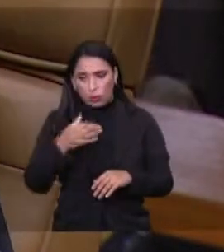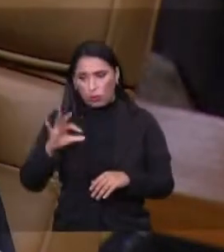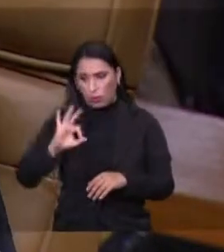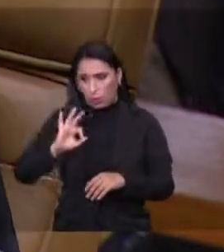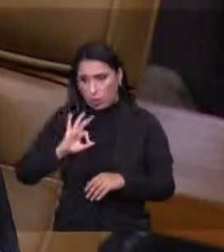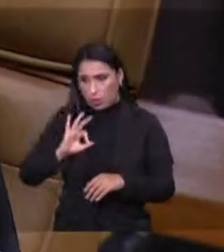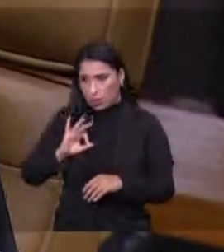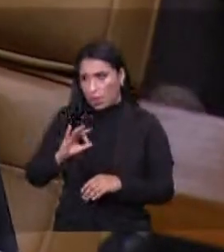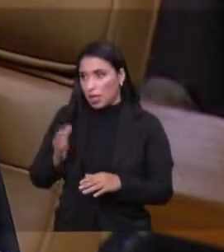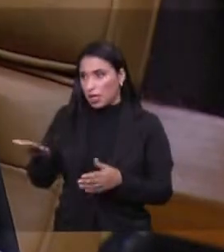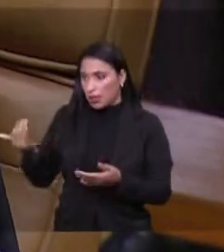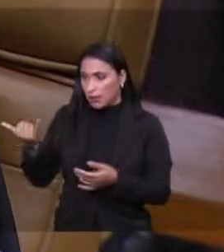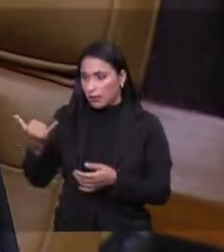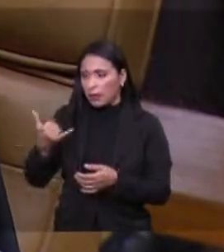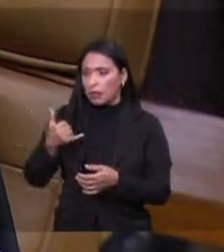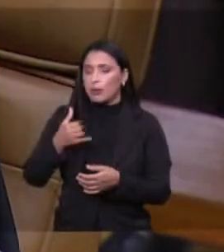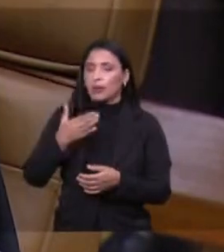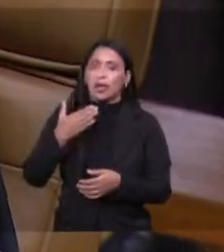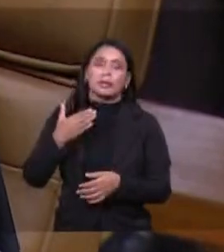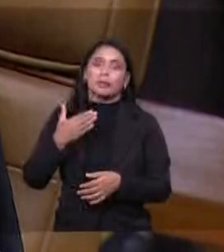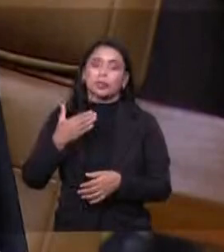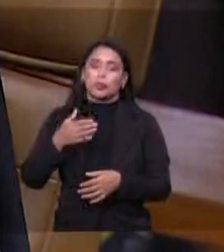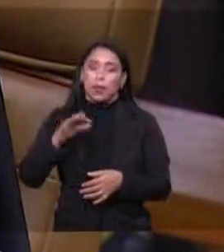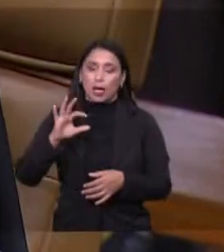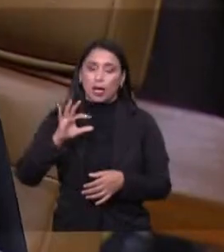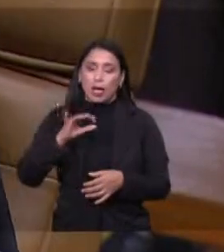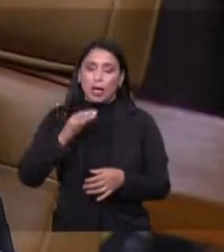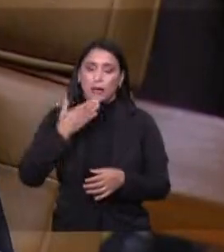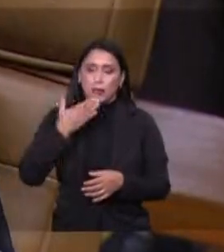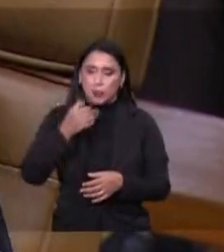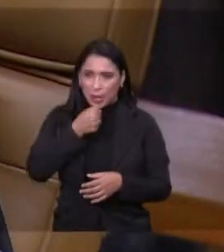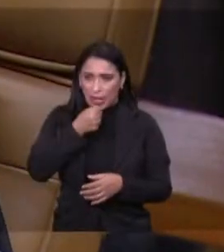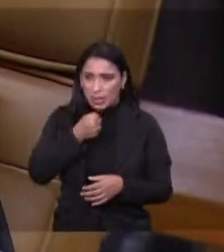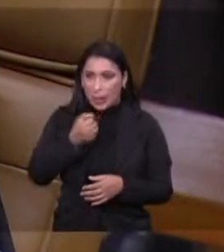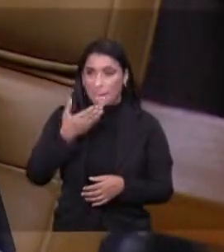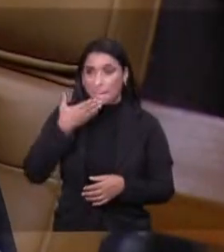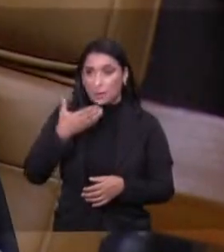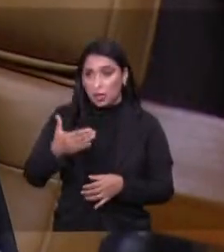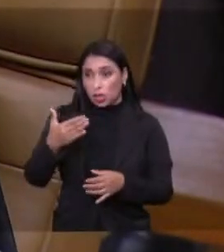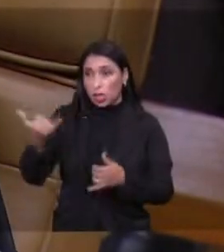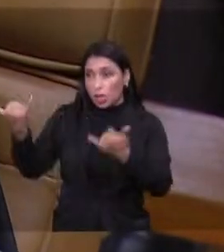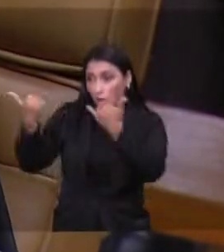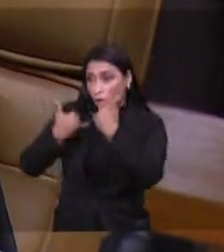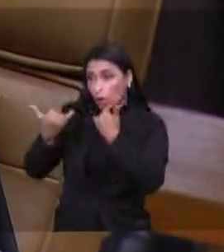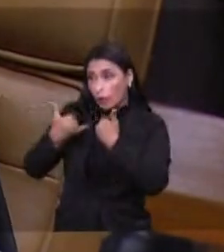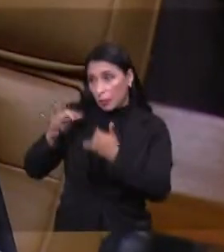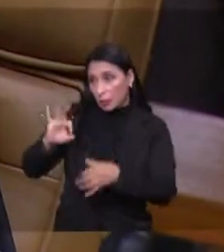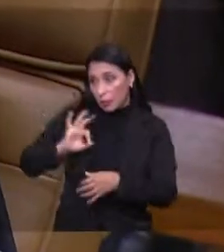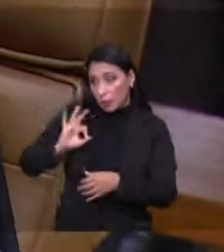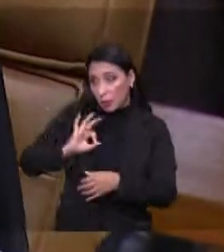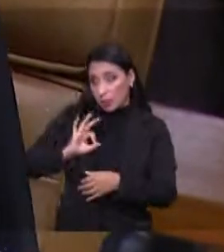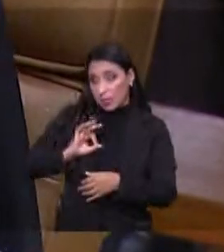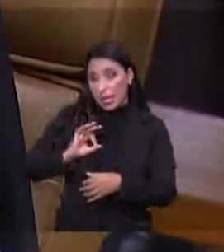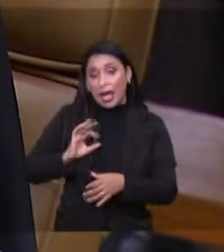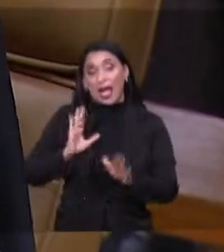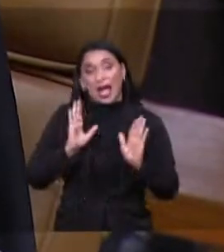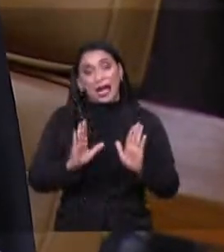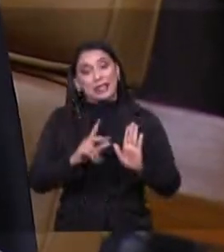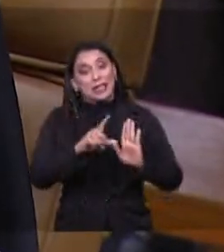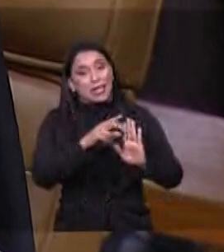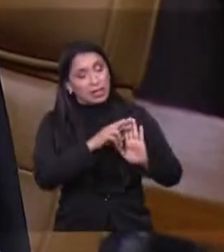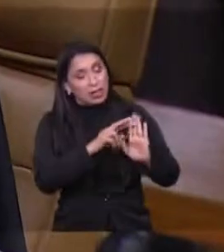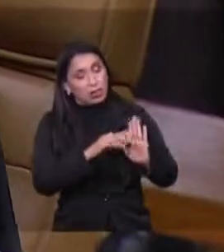estará dito? Por meio de regulamentação, não sabe de quem, as autoridades deverão disciplinar em 180 dias. Aí